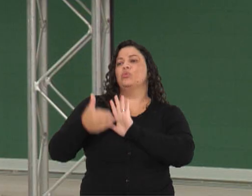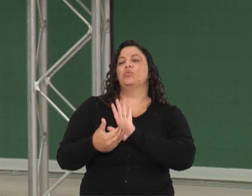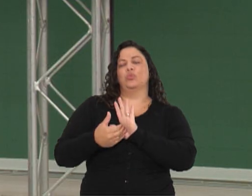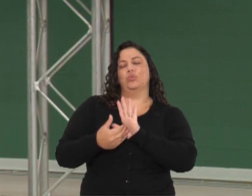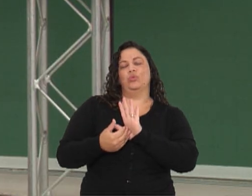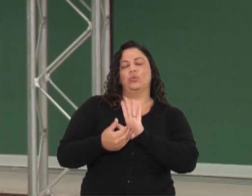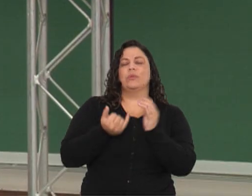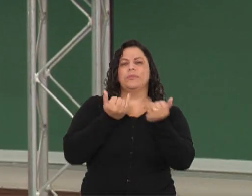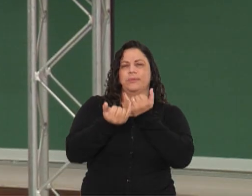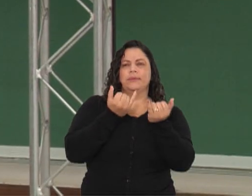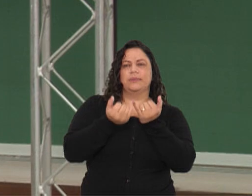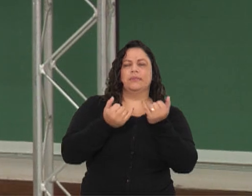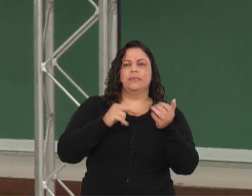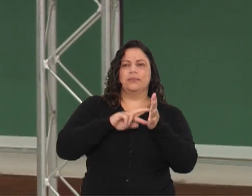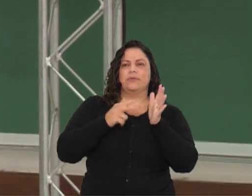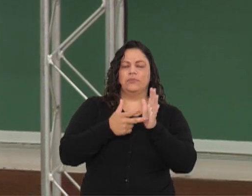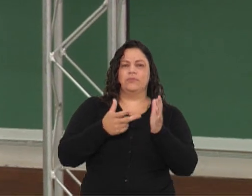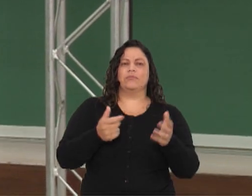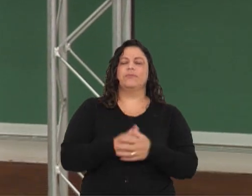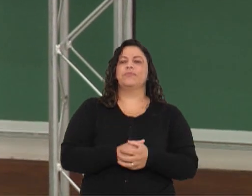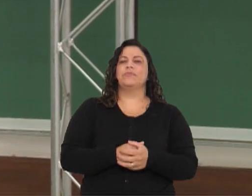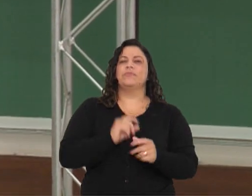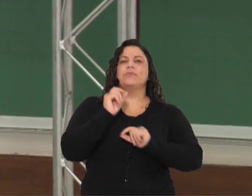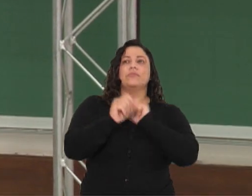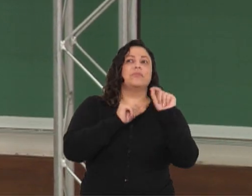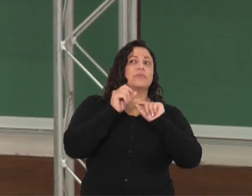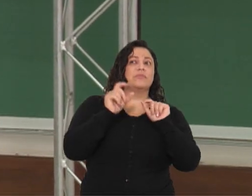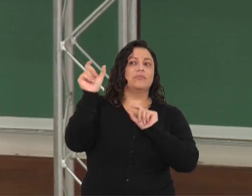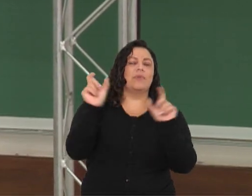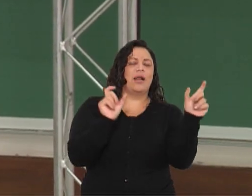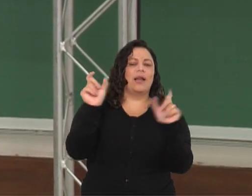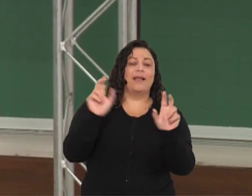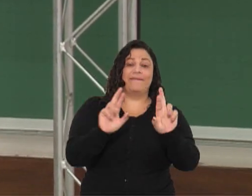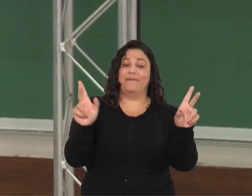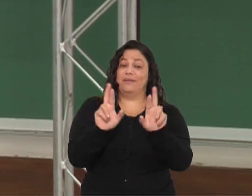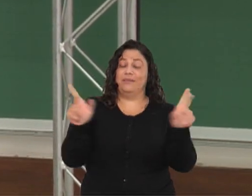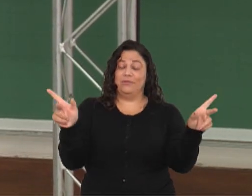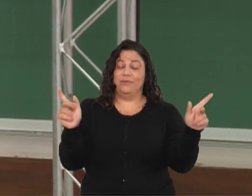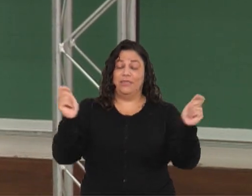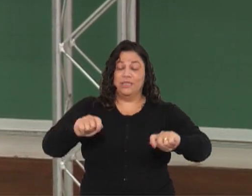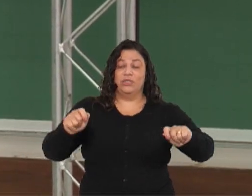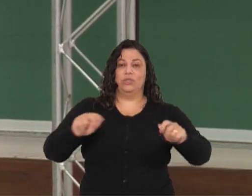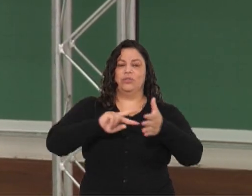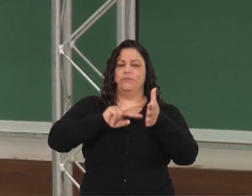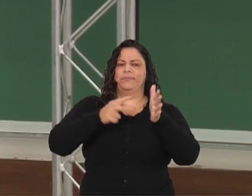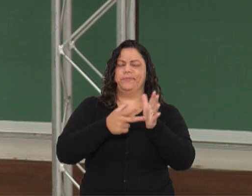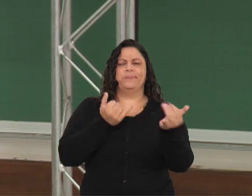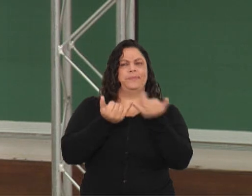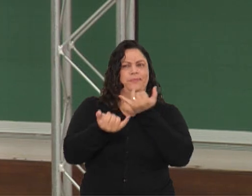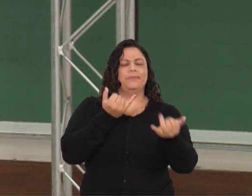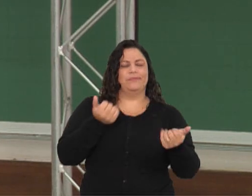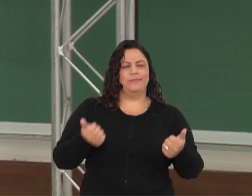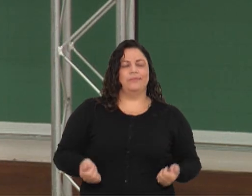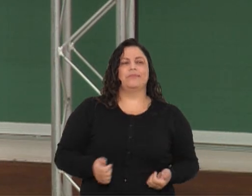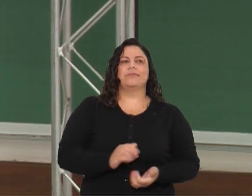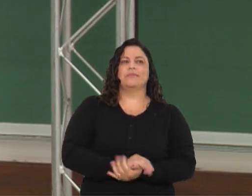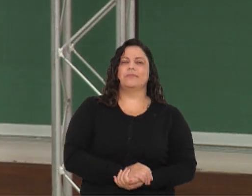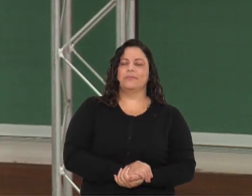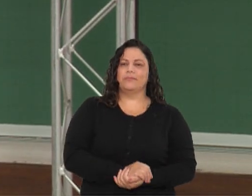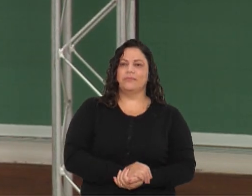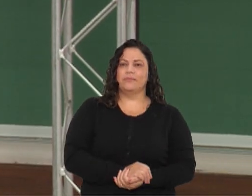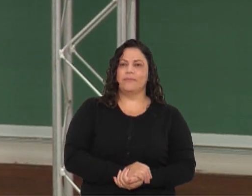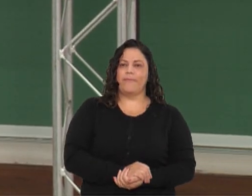e horrible, horrível. Então, todas essas palavras, elas trazem um significado, um sentido que é muito parecido, que é o de falar que uma